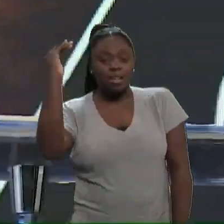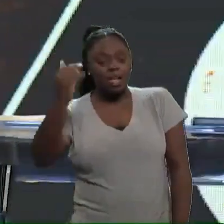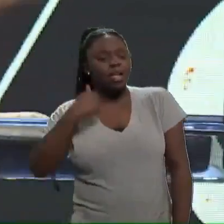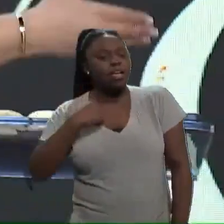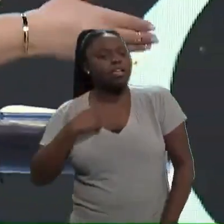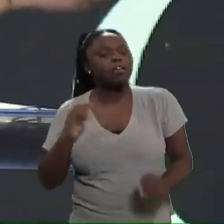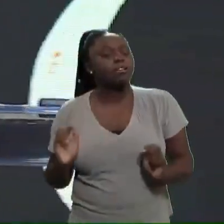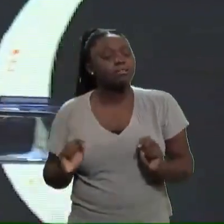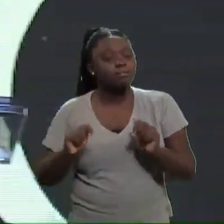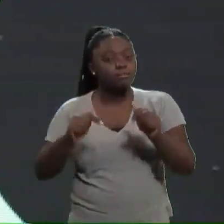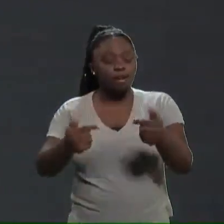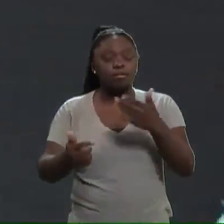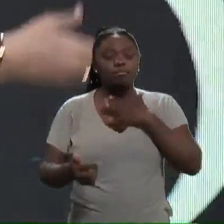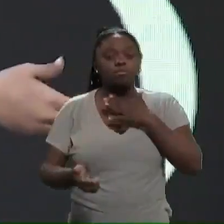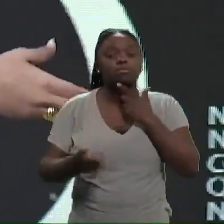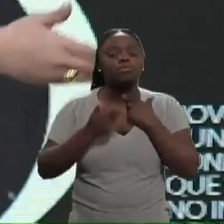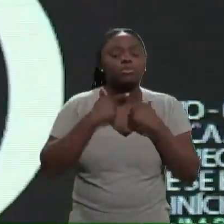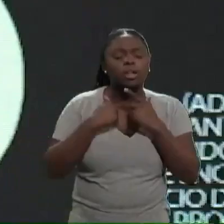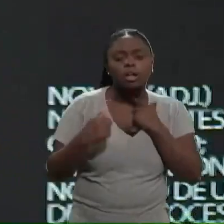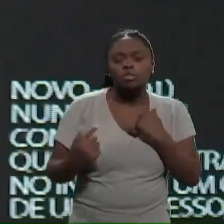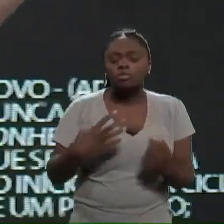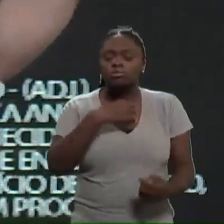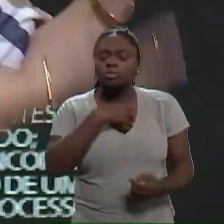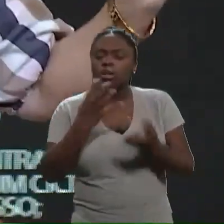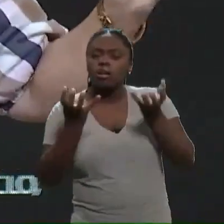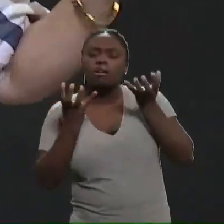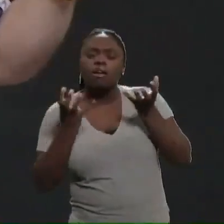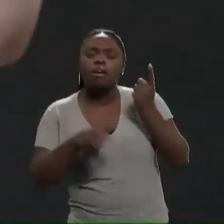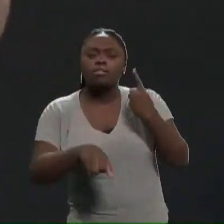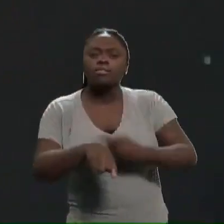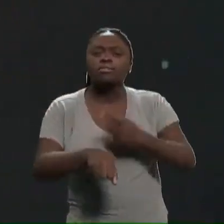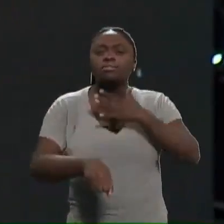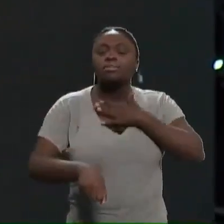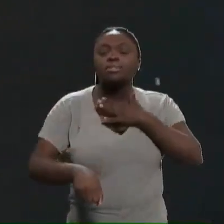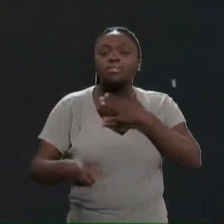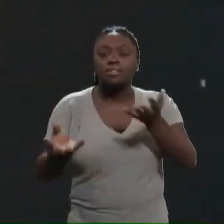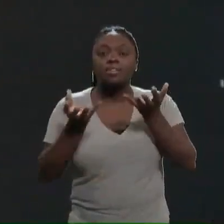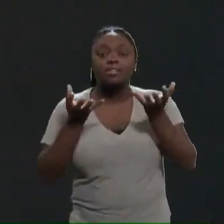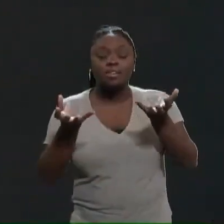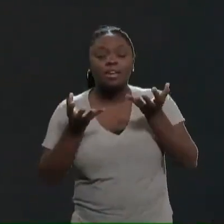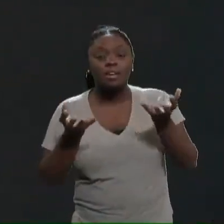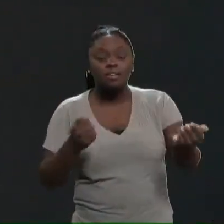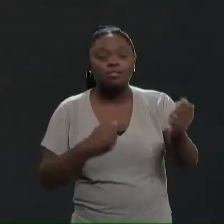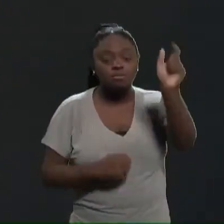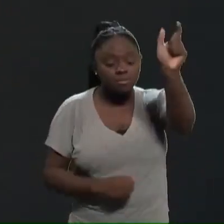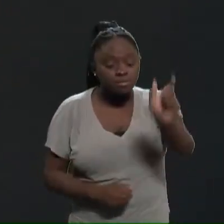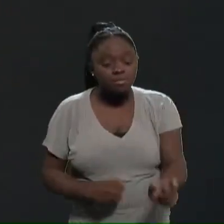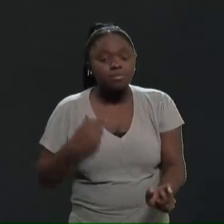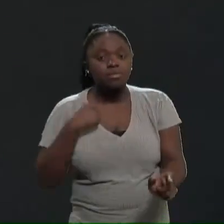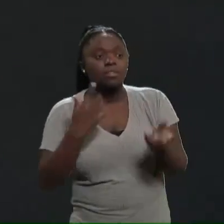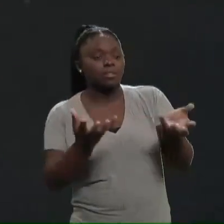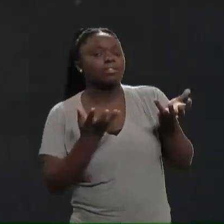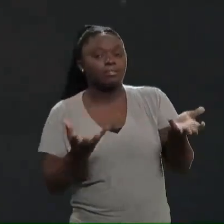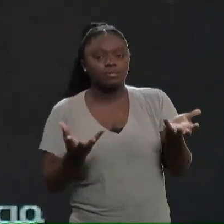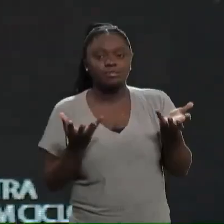eu faço como eu quero, da forma que eu quero, no tempo que eu quero e com quem eu quero.